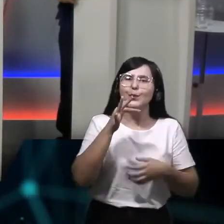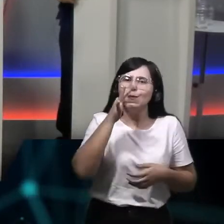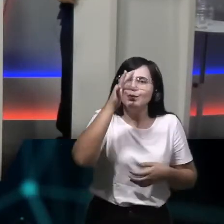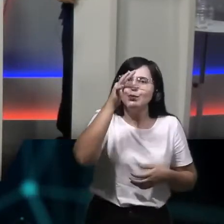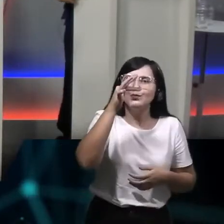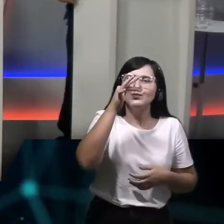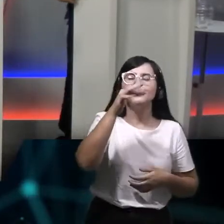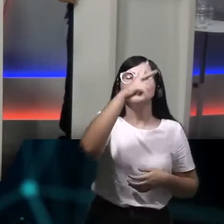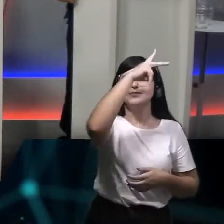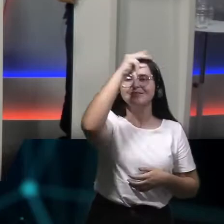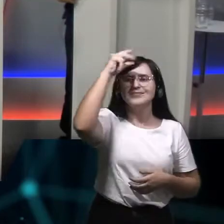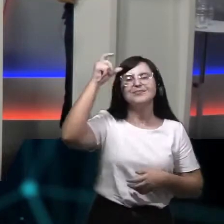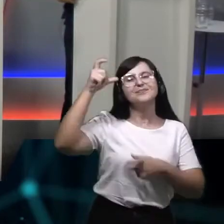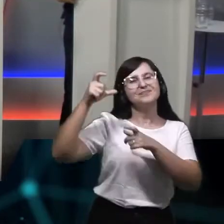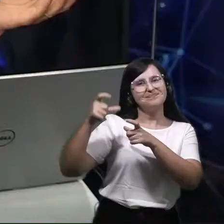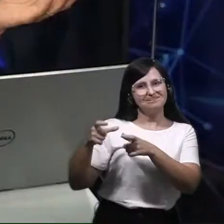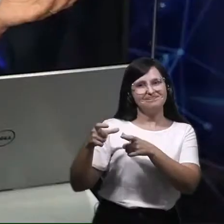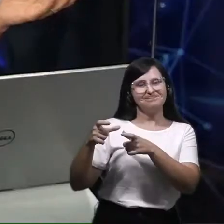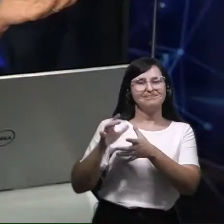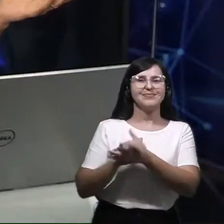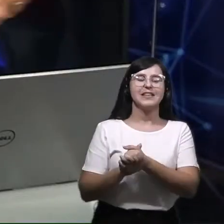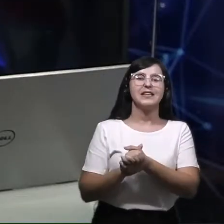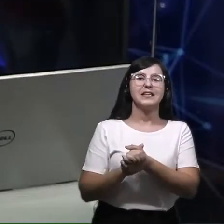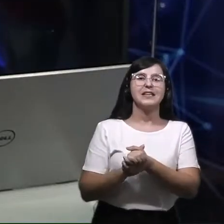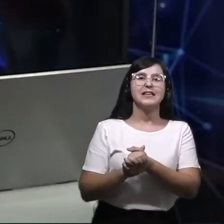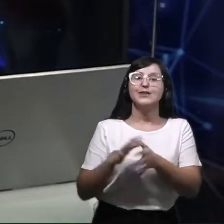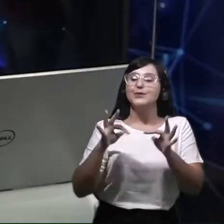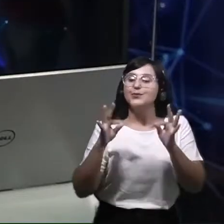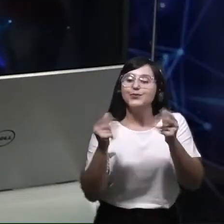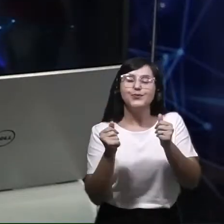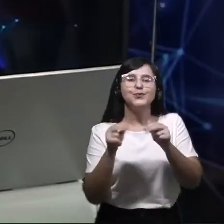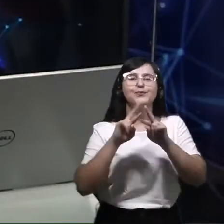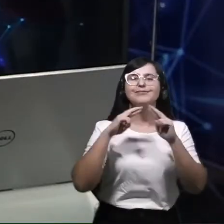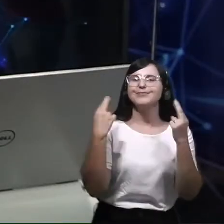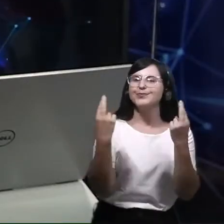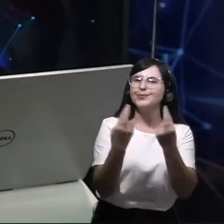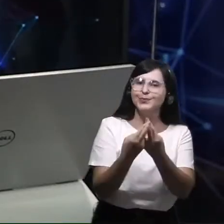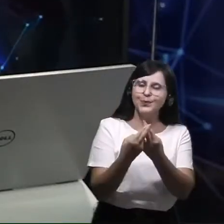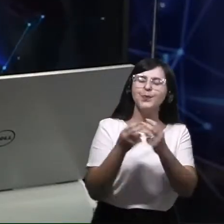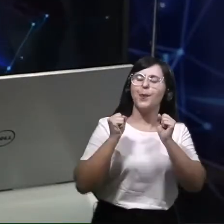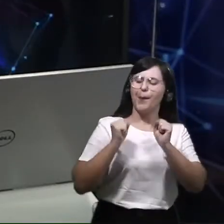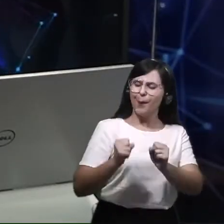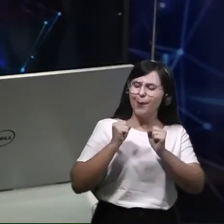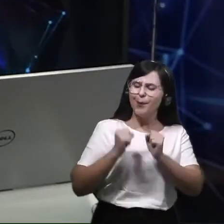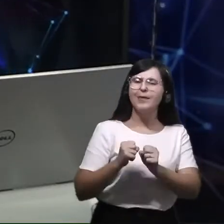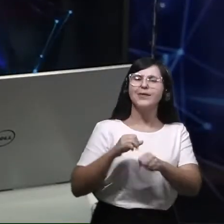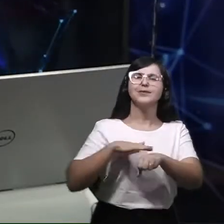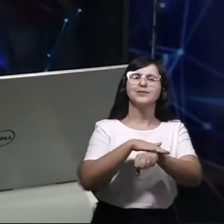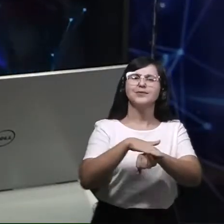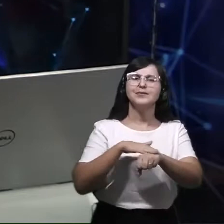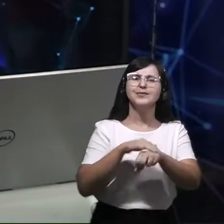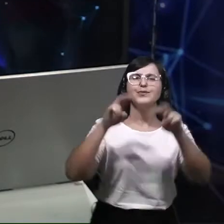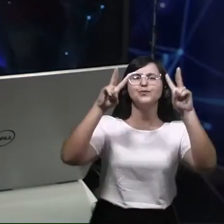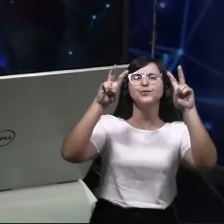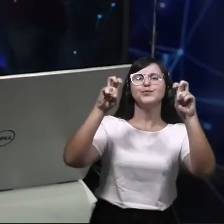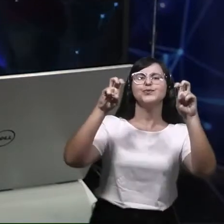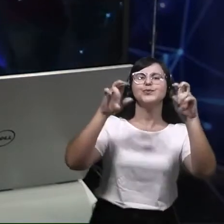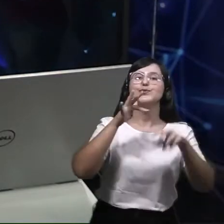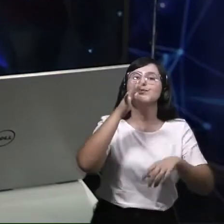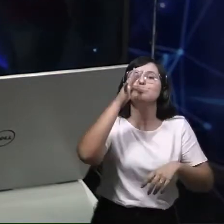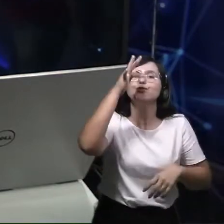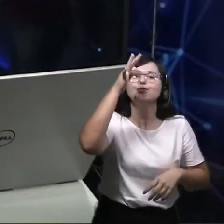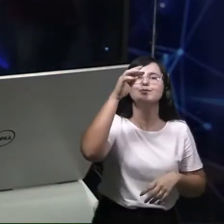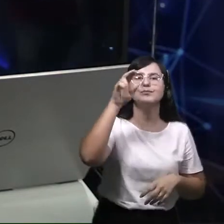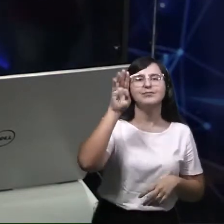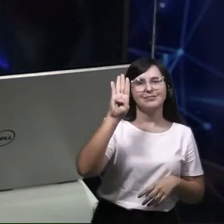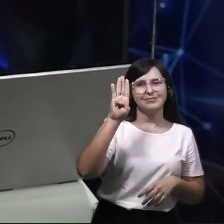é o espetáculo da democracia, né? Muito bacana a gente ter todos aqui reunidos, estarão discutindo os destinos do município de Brejo e a gente já